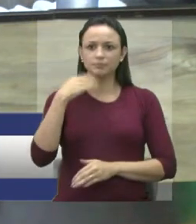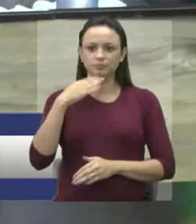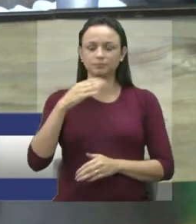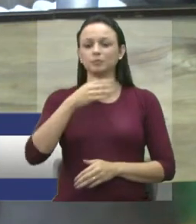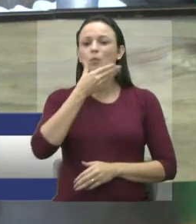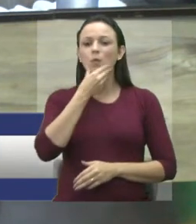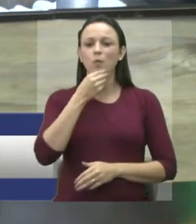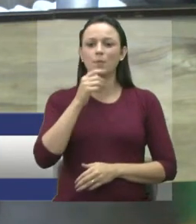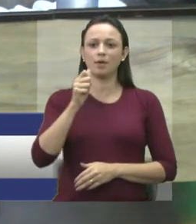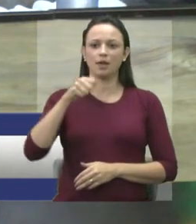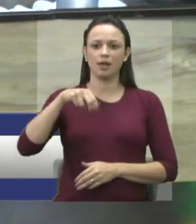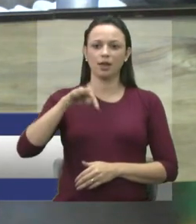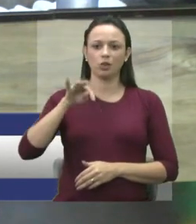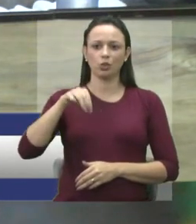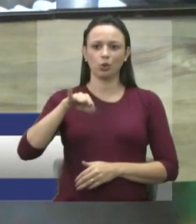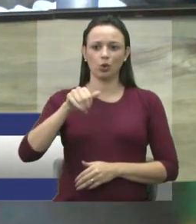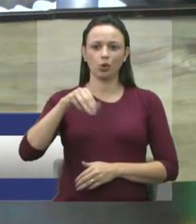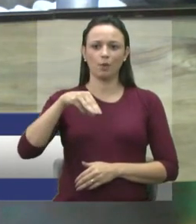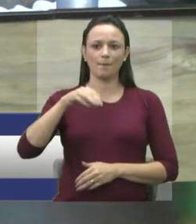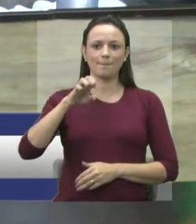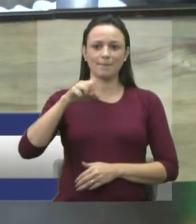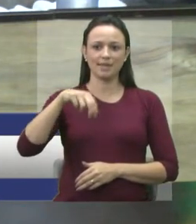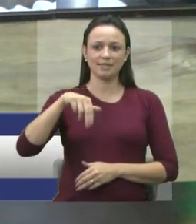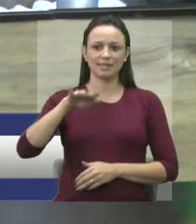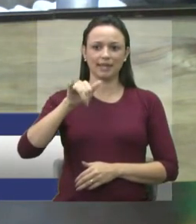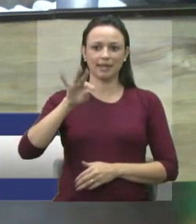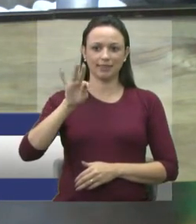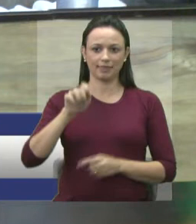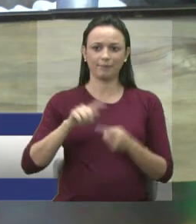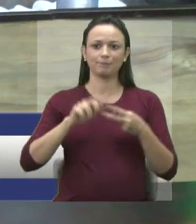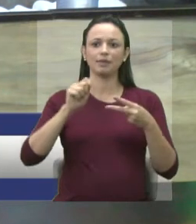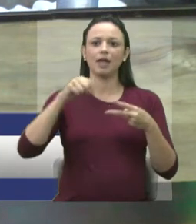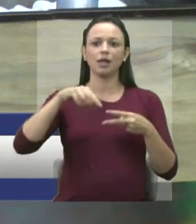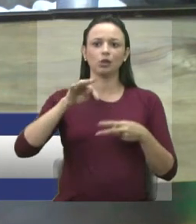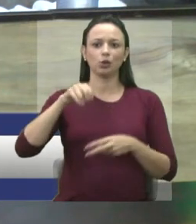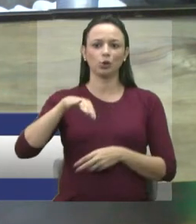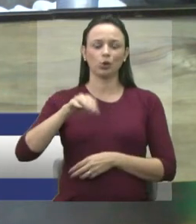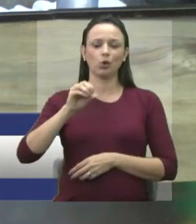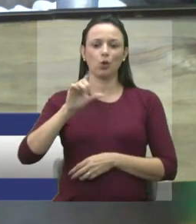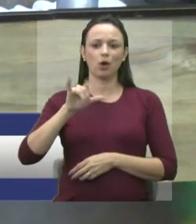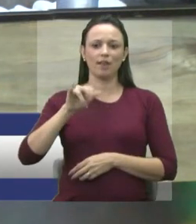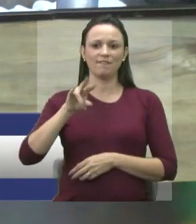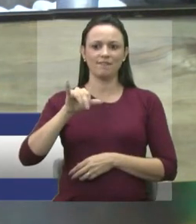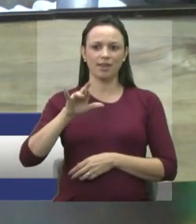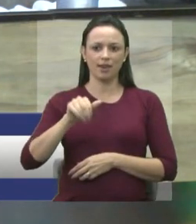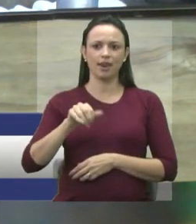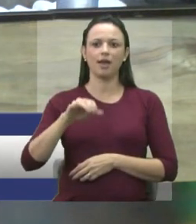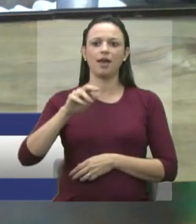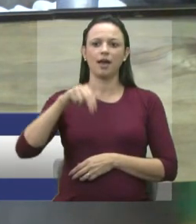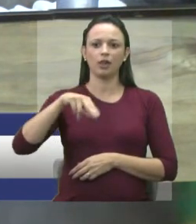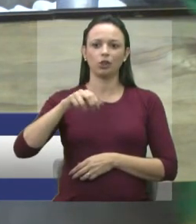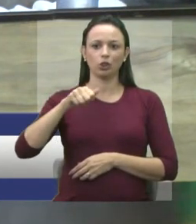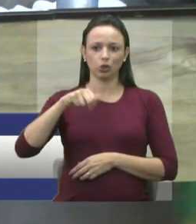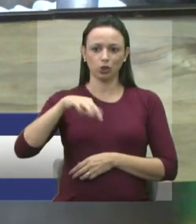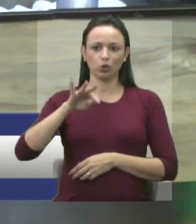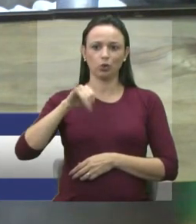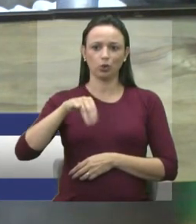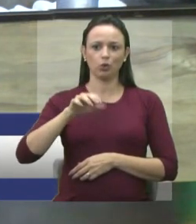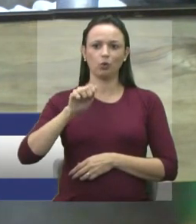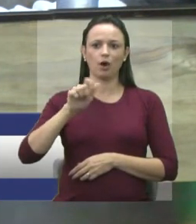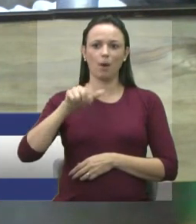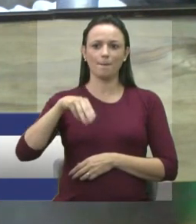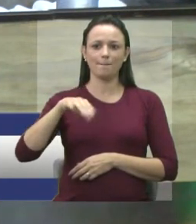senhores Antônio Aparecido Mesquita, Antônio Carlos Lopes de Oliveira, Antônio de